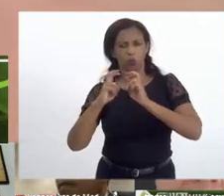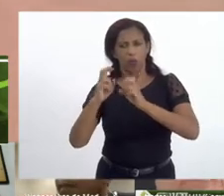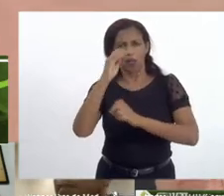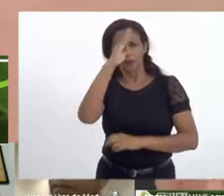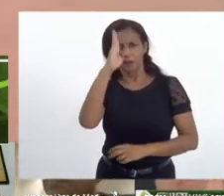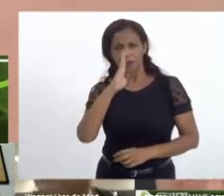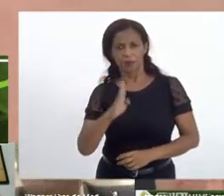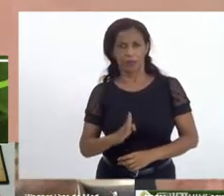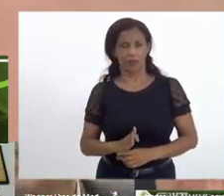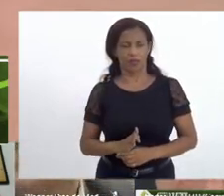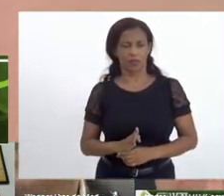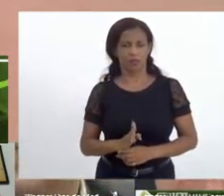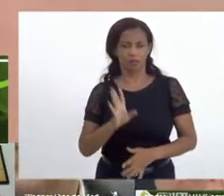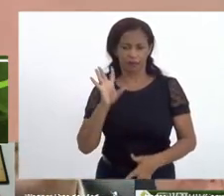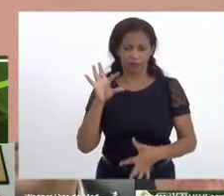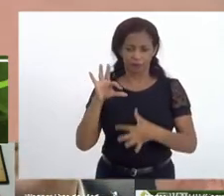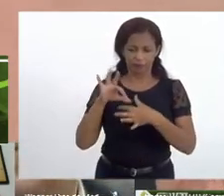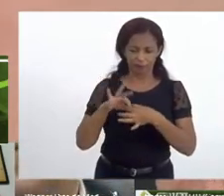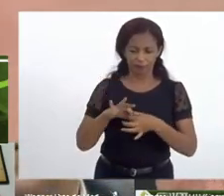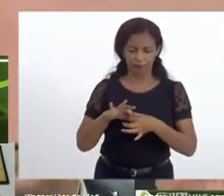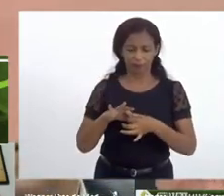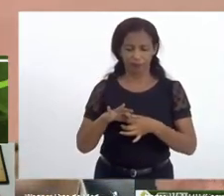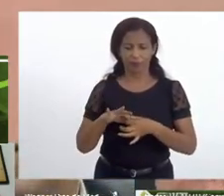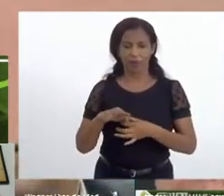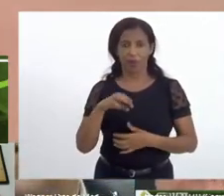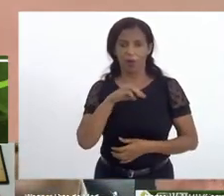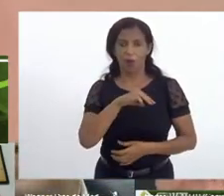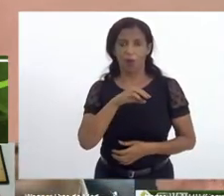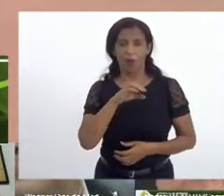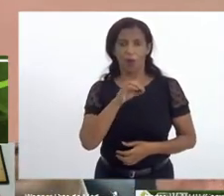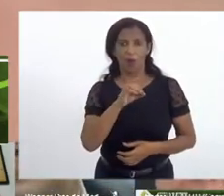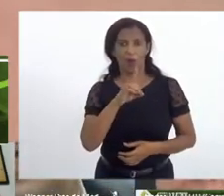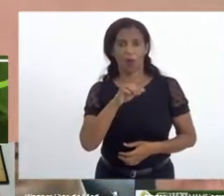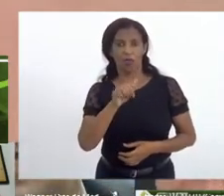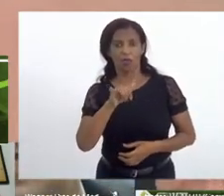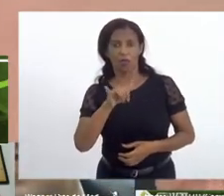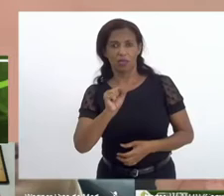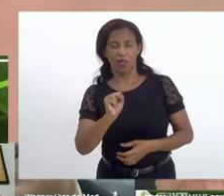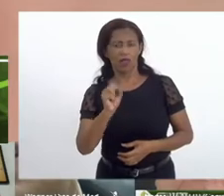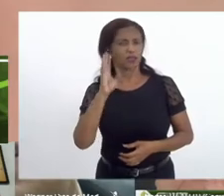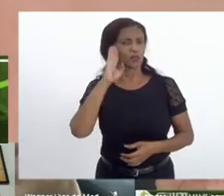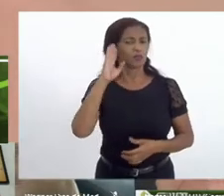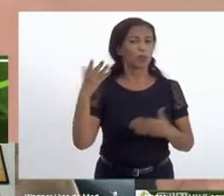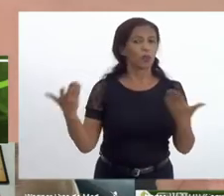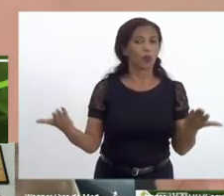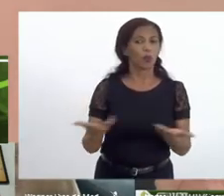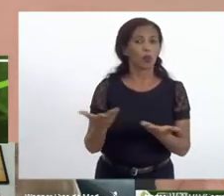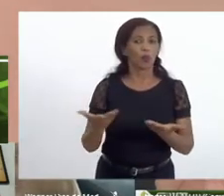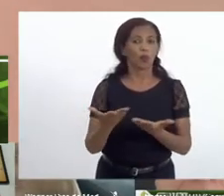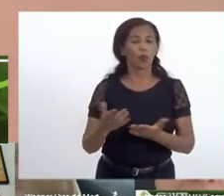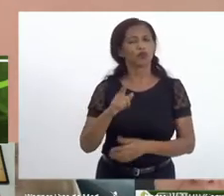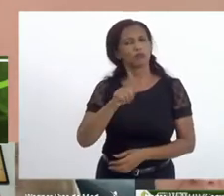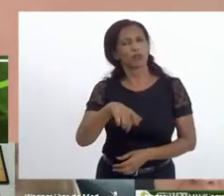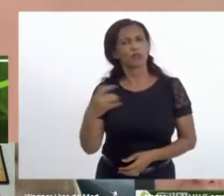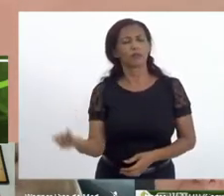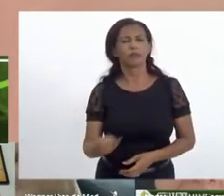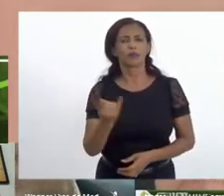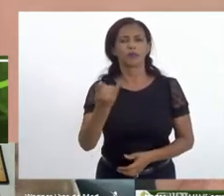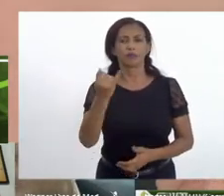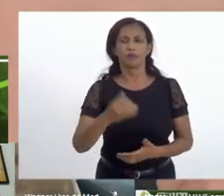A integração entre os modais, principalmente nos dias atuais, é extremamente